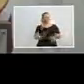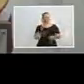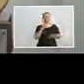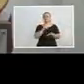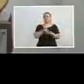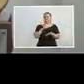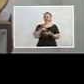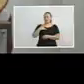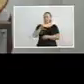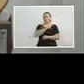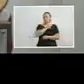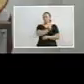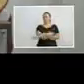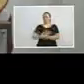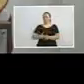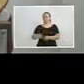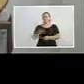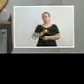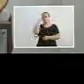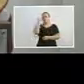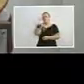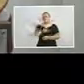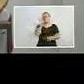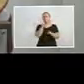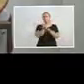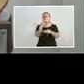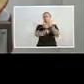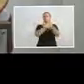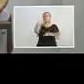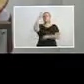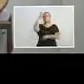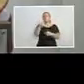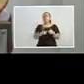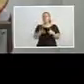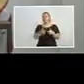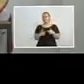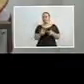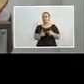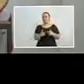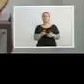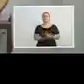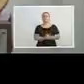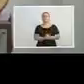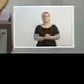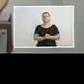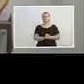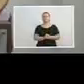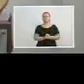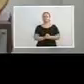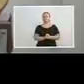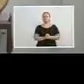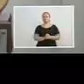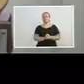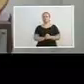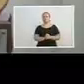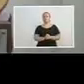estado saberá encontrar uma solução para esta questão dos repasses